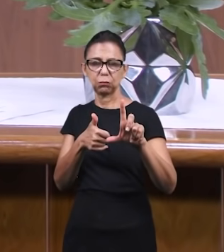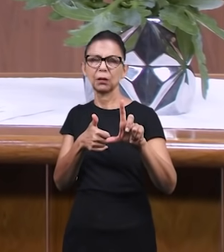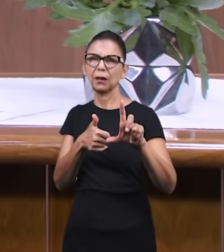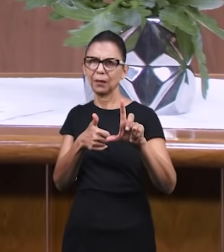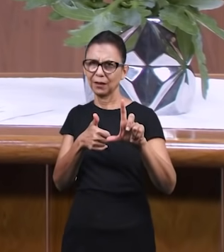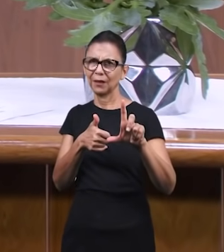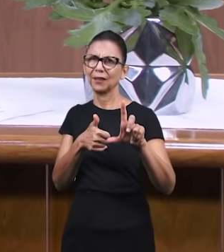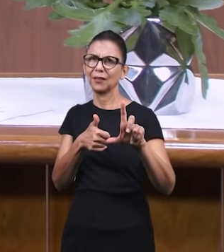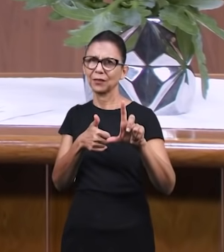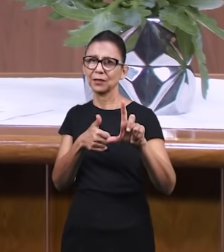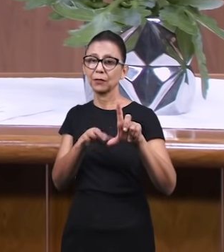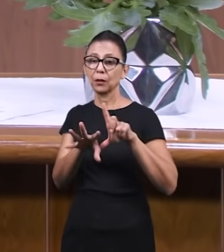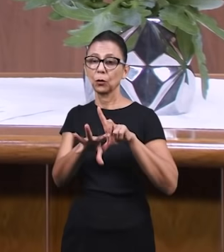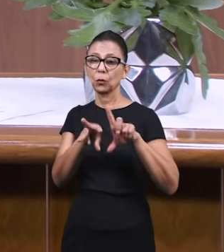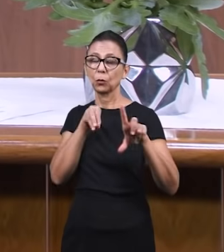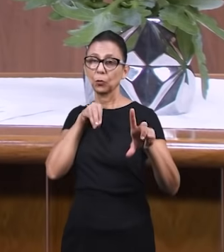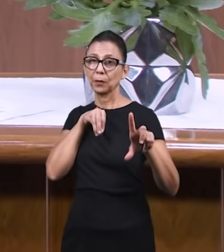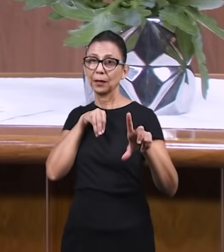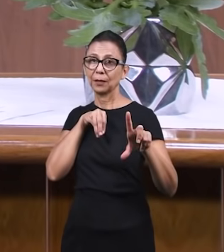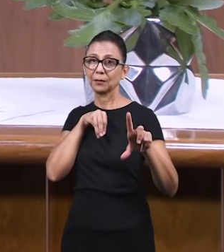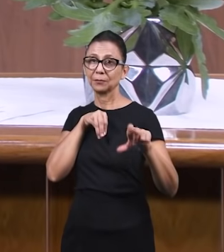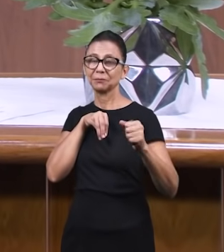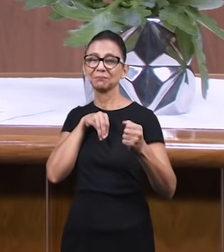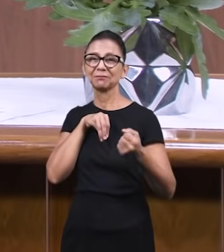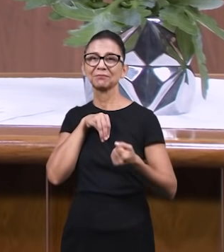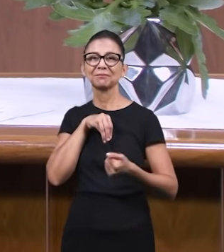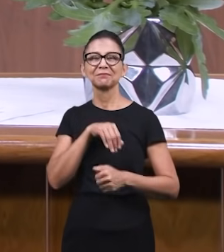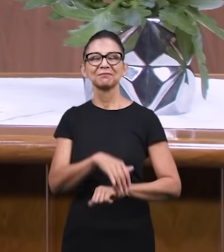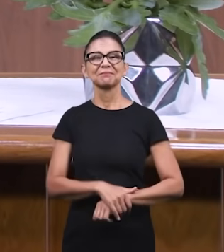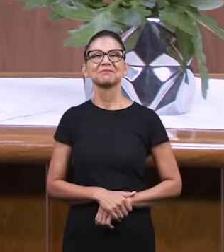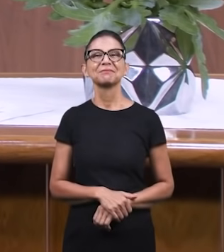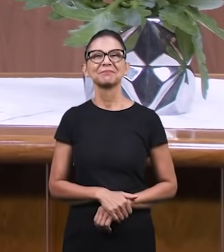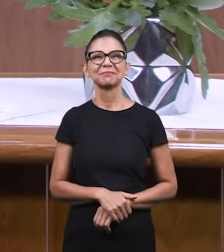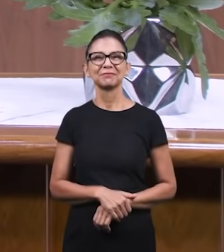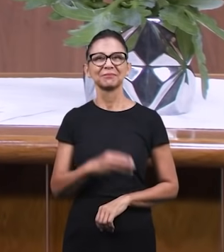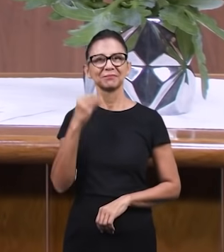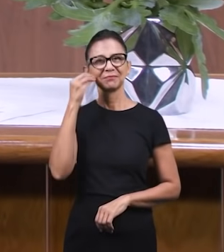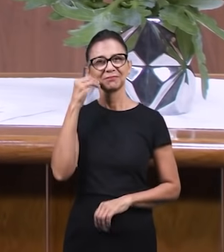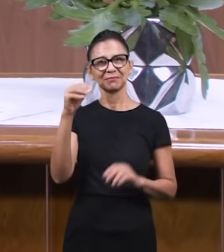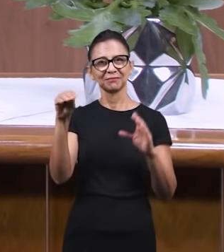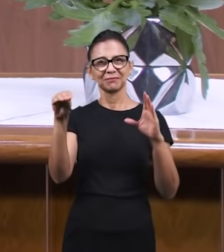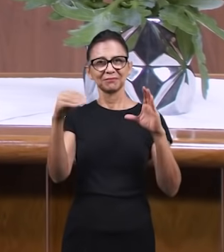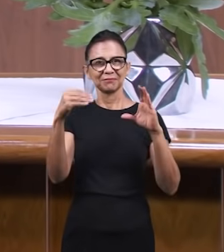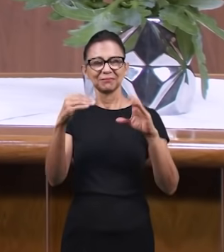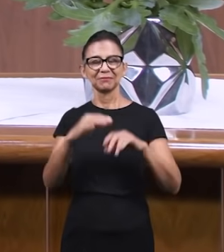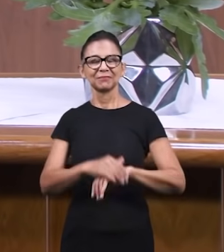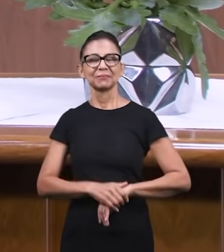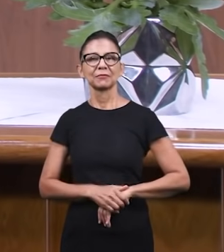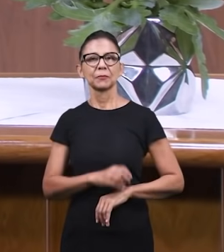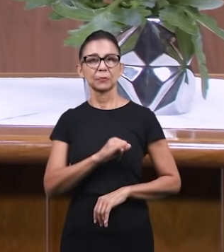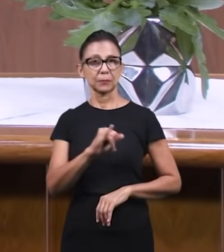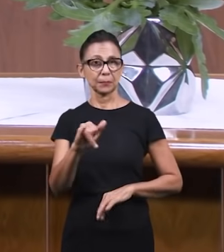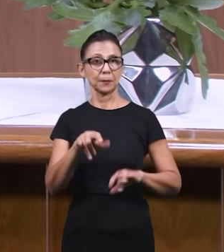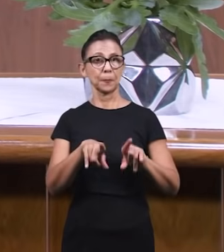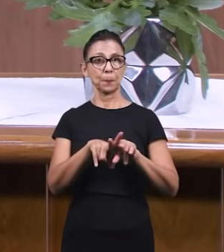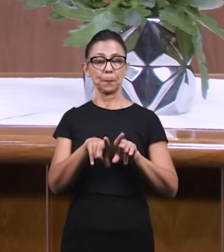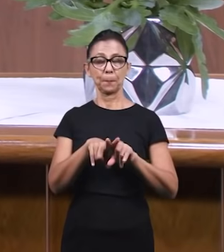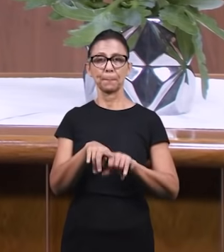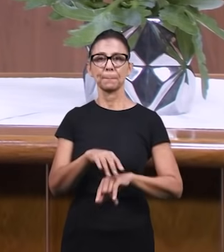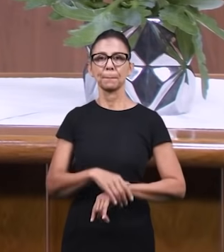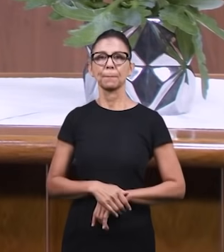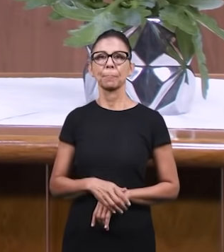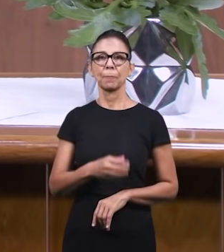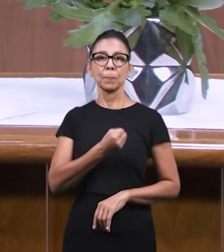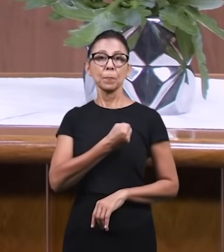terá acesso direto para transcrever ali a sua experiência. E também queremos dizer que nós temos um